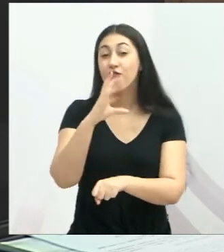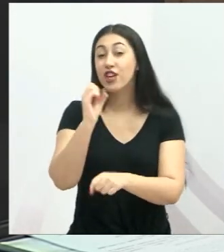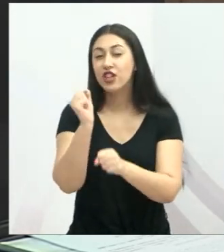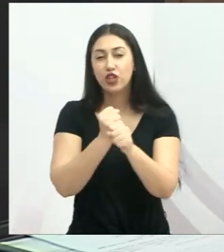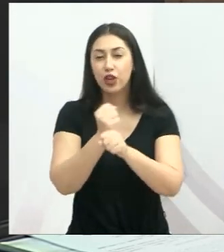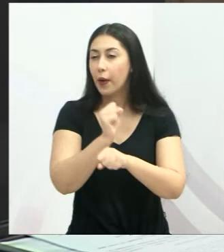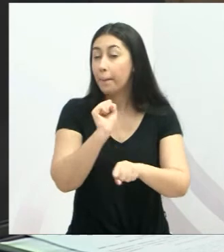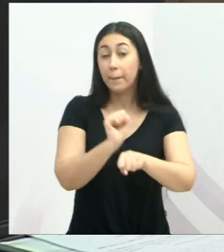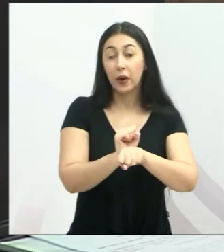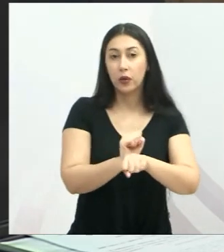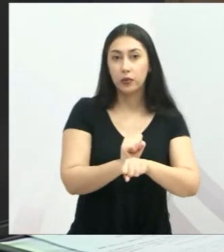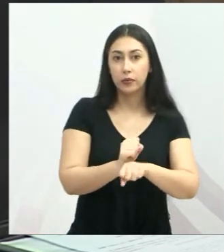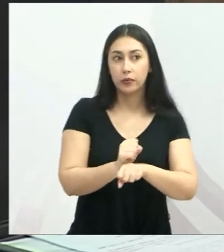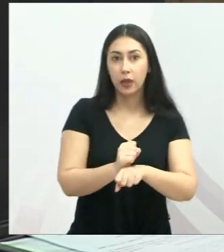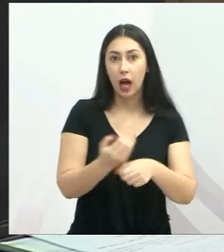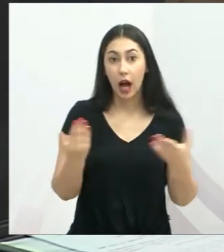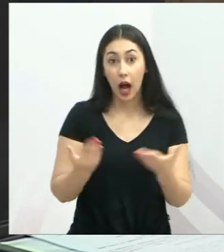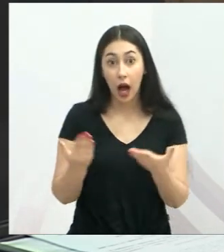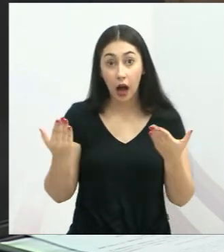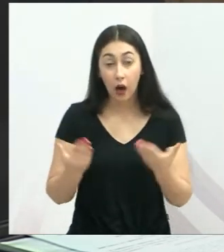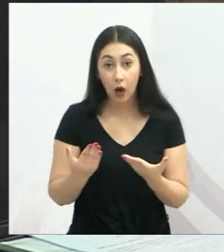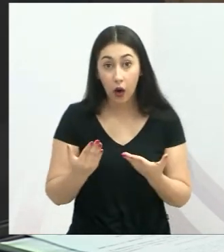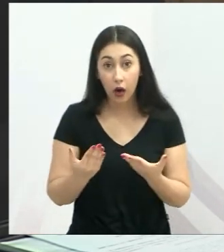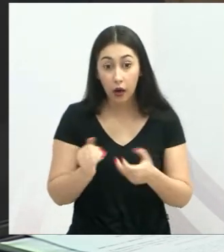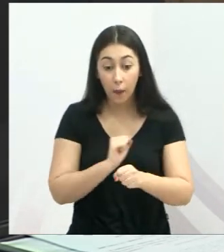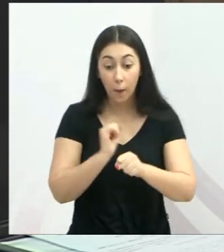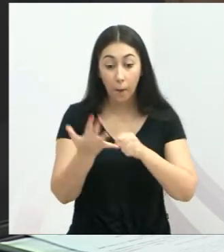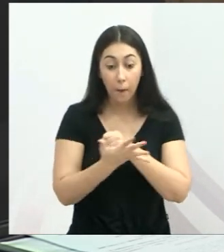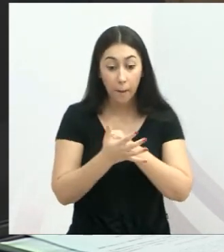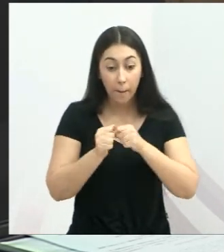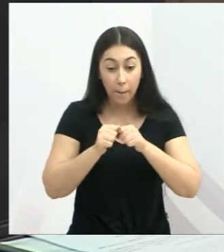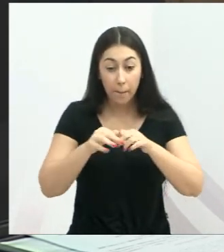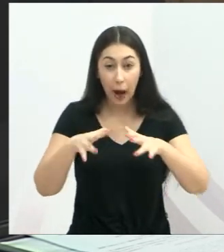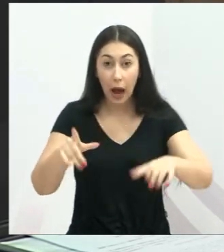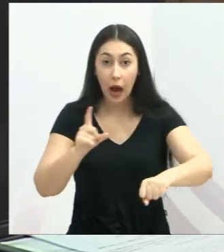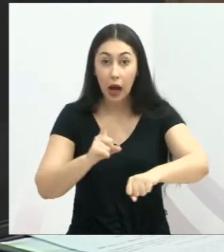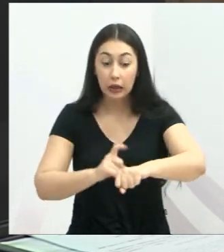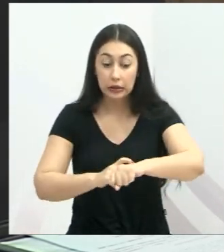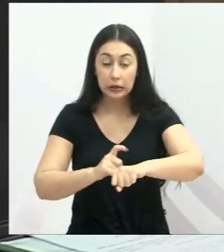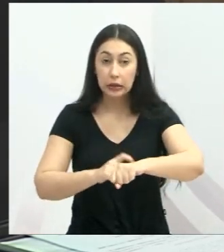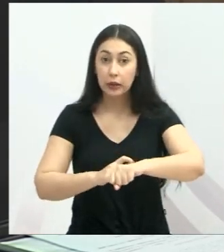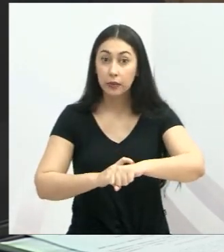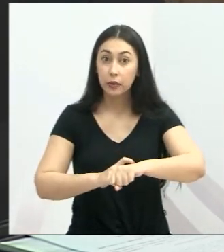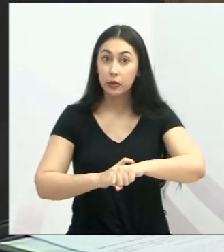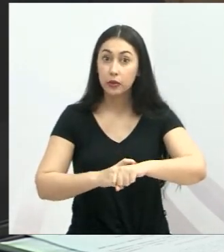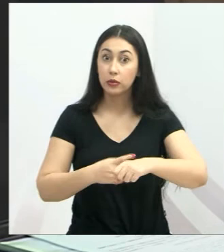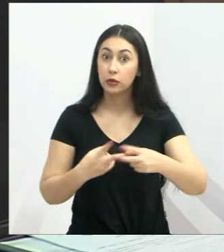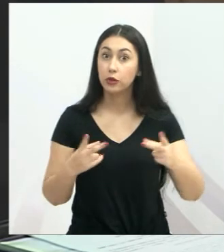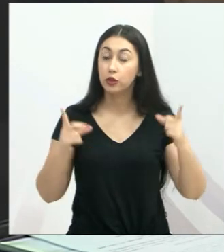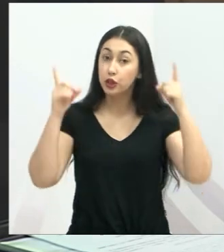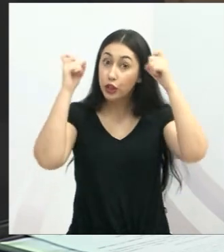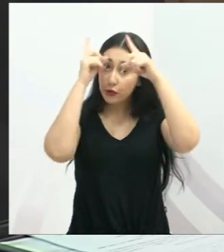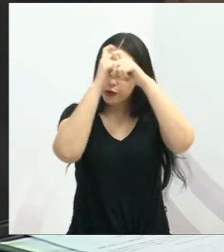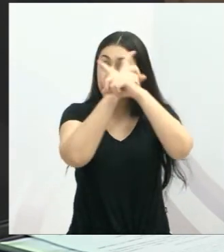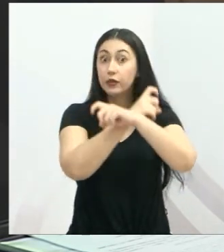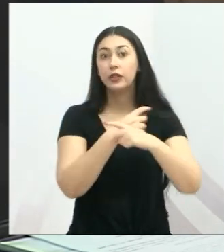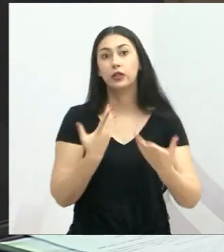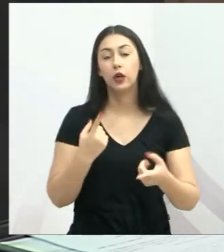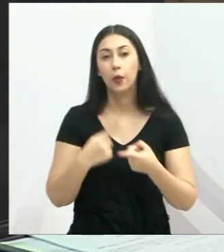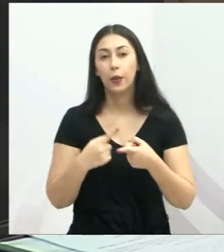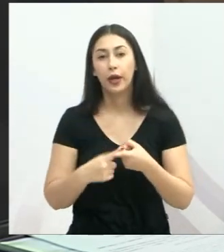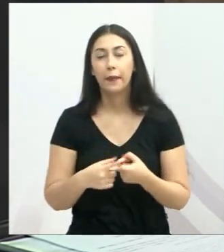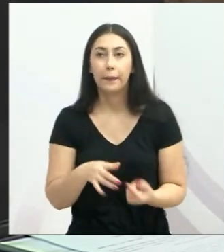diante de uma pandemia que temos, com um aumento abusivo dos insumos, né? Uma agulha